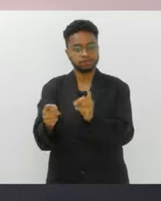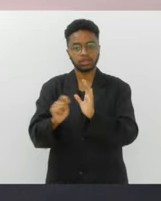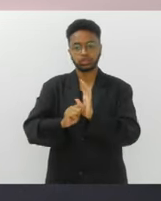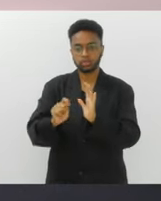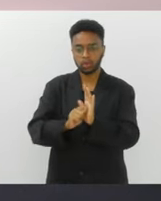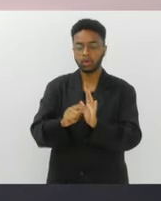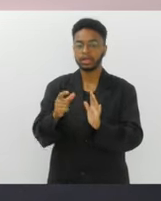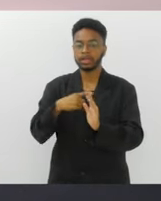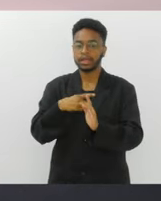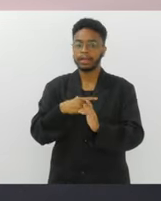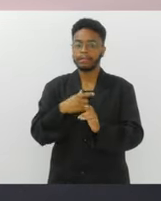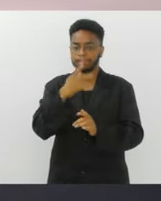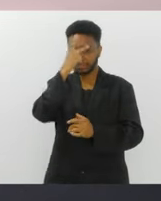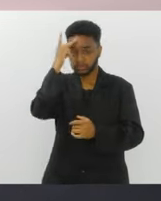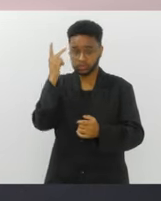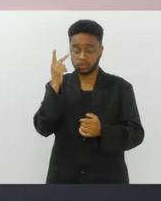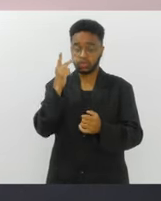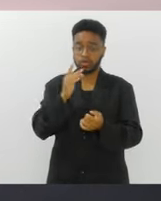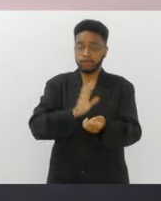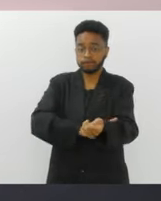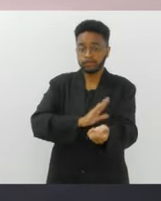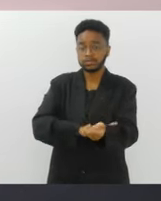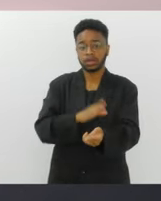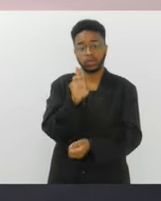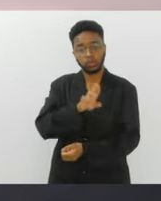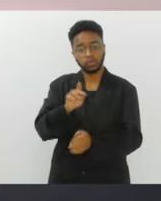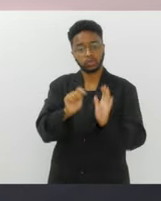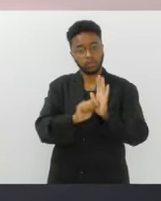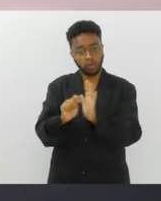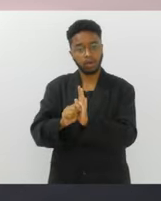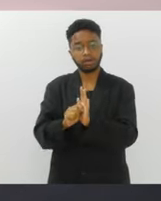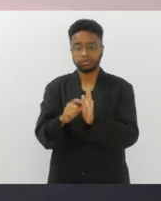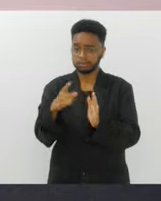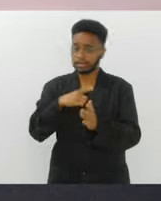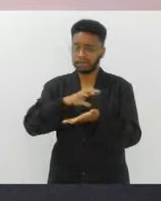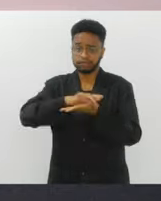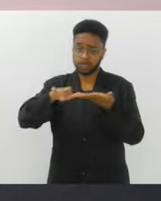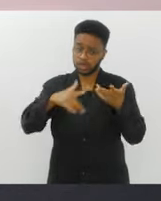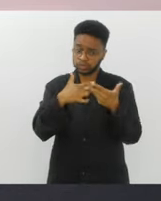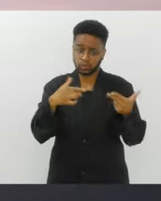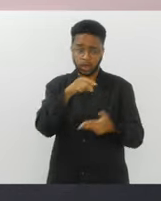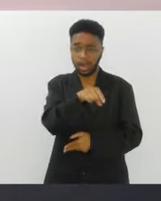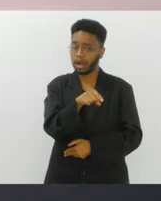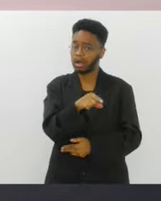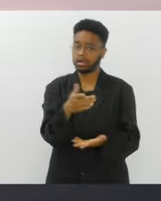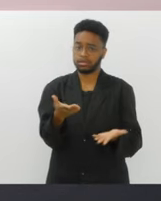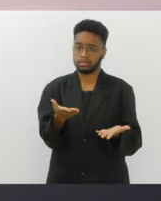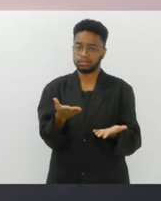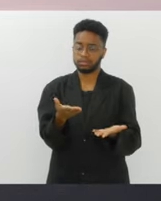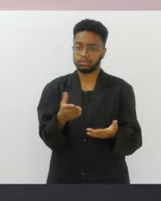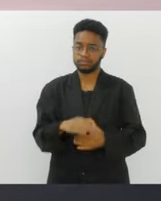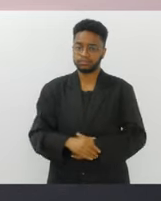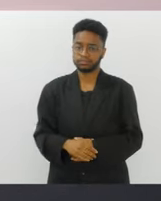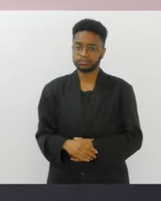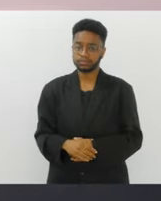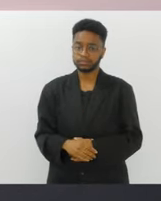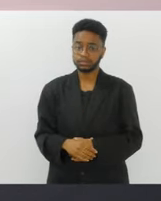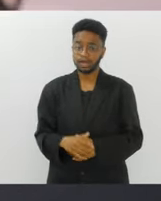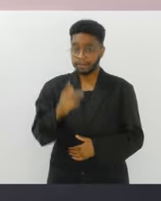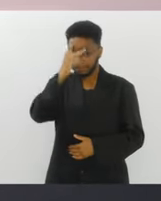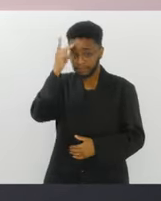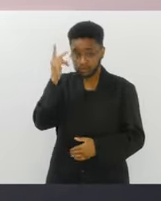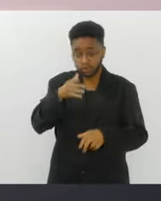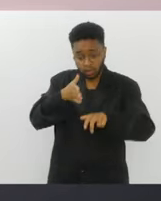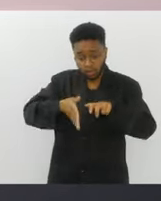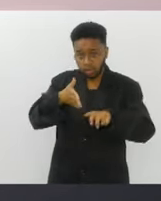tem dependente químico. O que vocês imaginarem de ruim tem na plataforma da Vila Rosalie. O cadeirante não